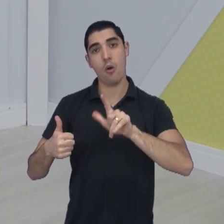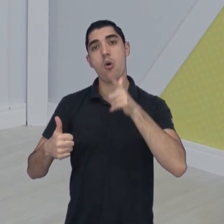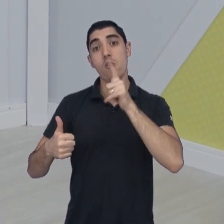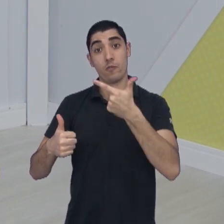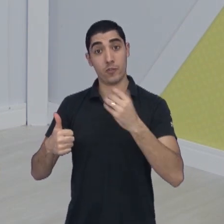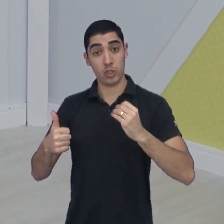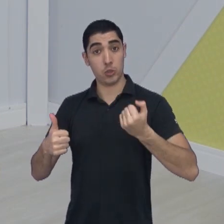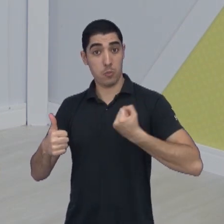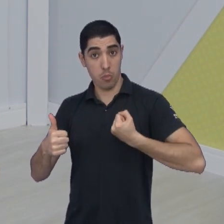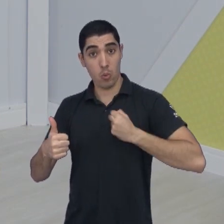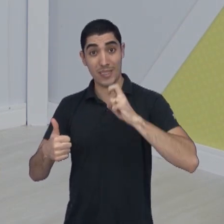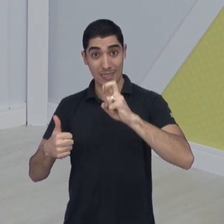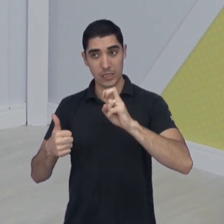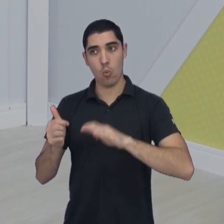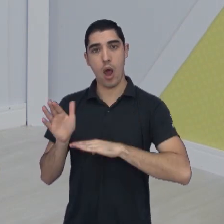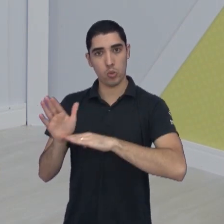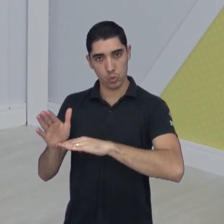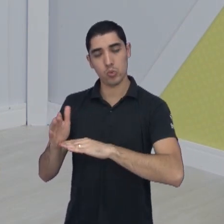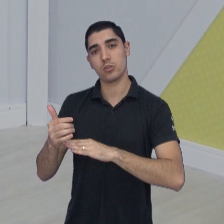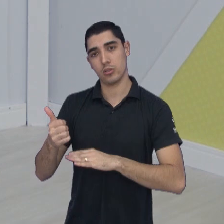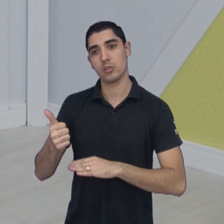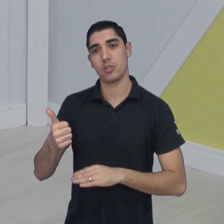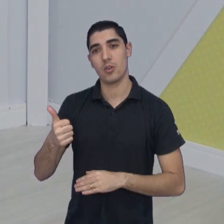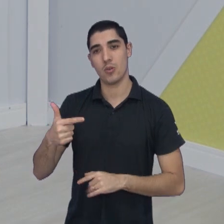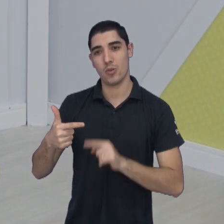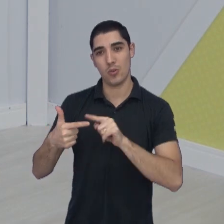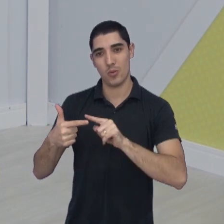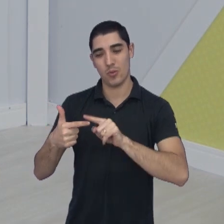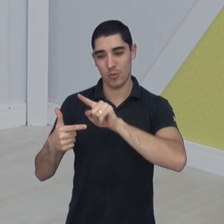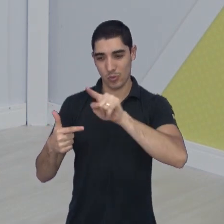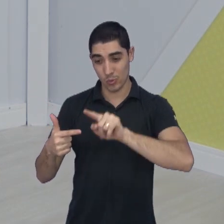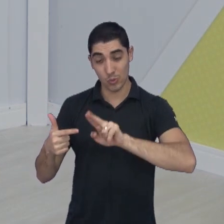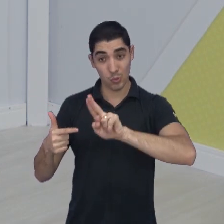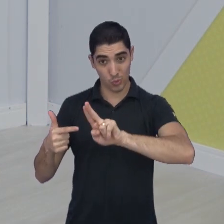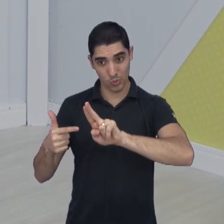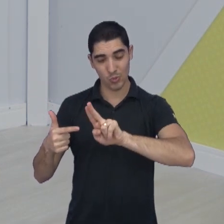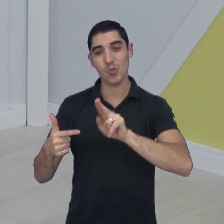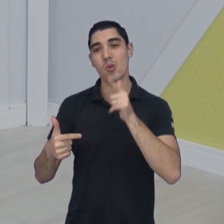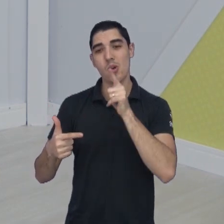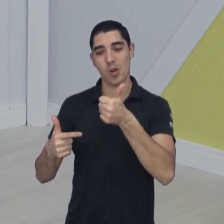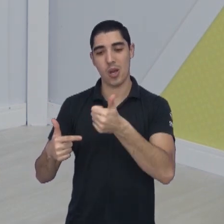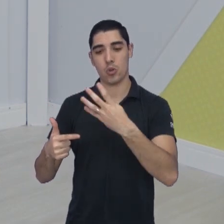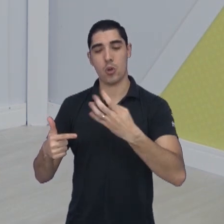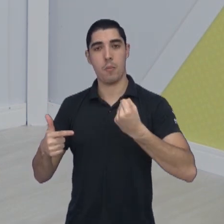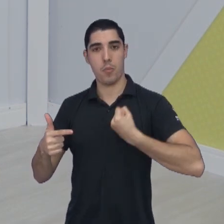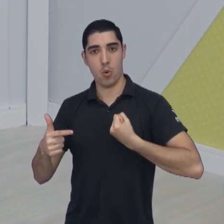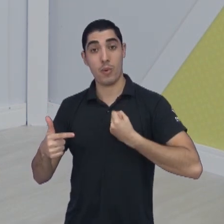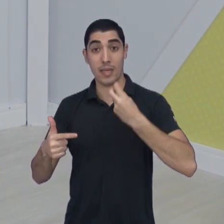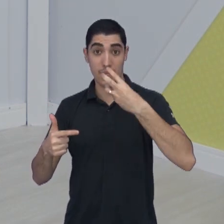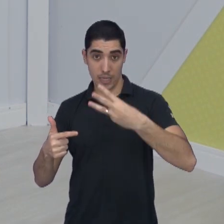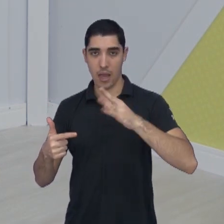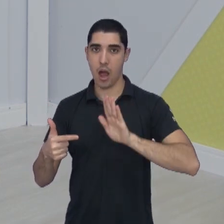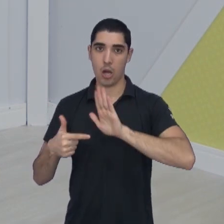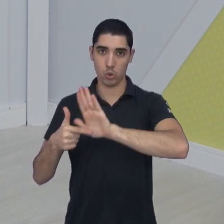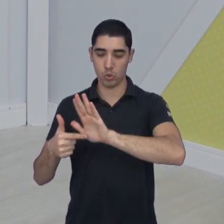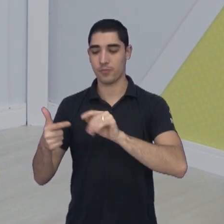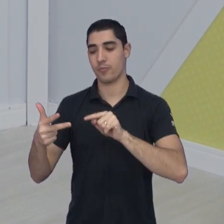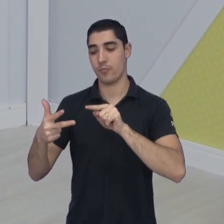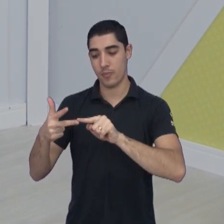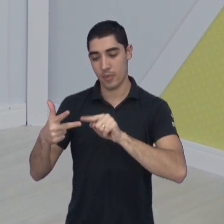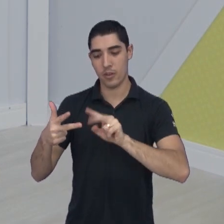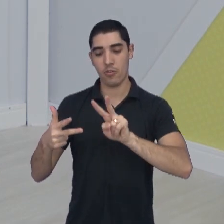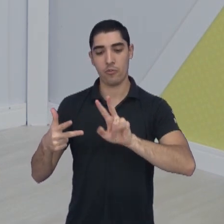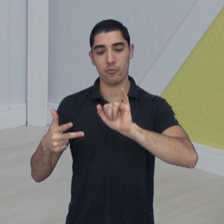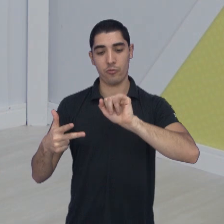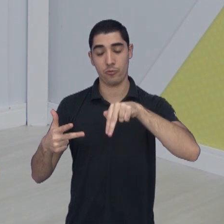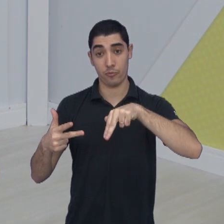5 rebotes. O Zu Júnior, é isso mesmo, Zu Júnior, 14 pontos, 5 rebotes e 3 assistências, seguido pelo Vini